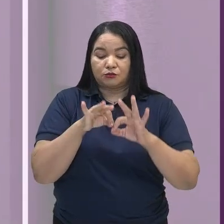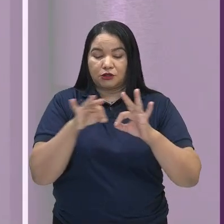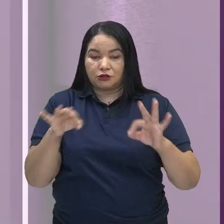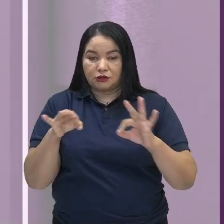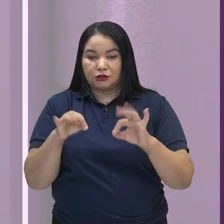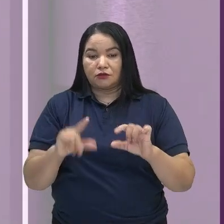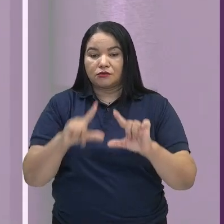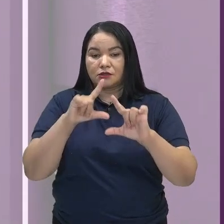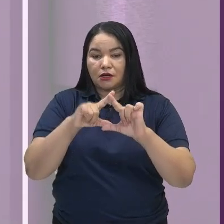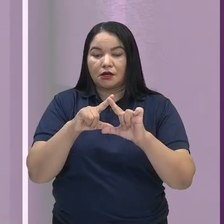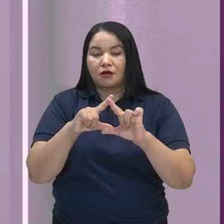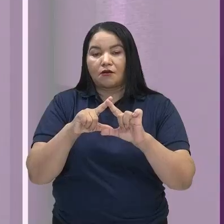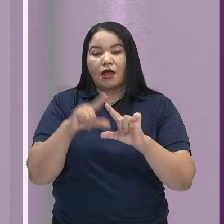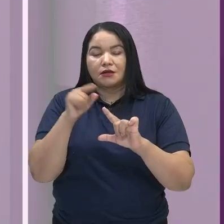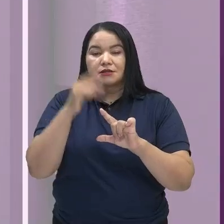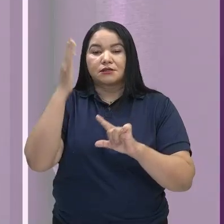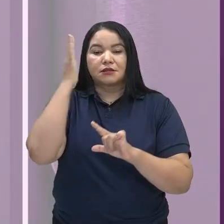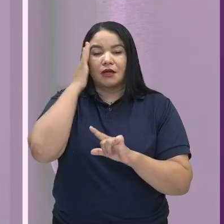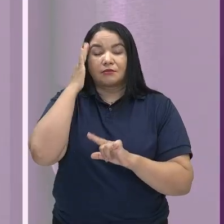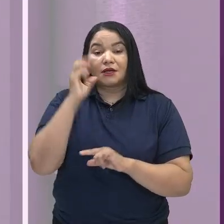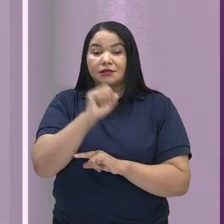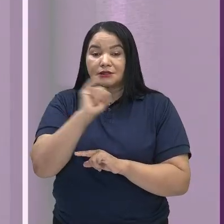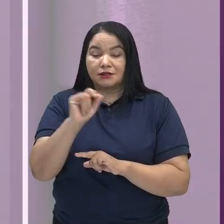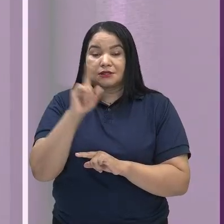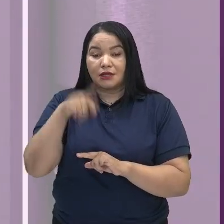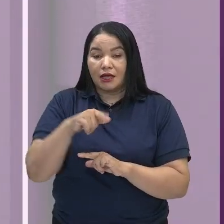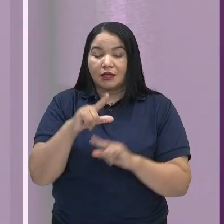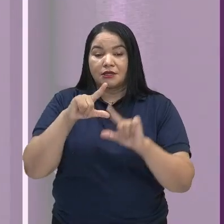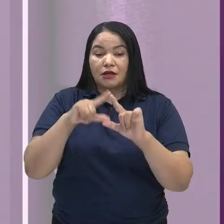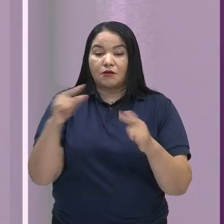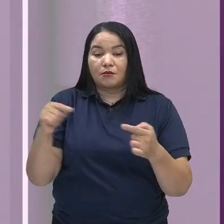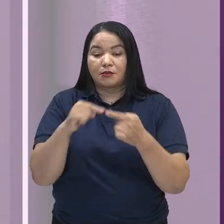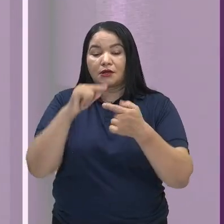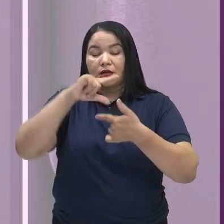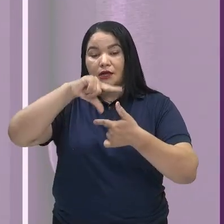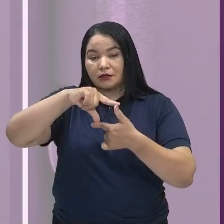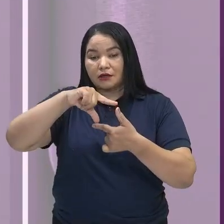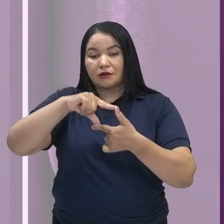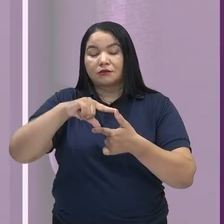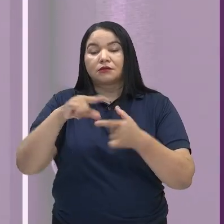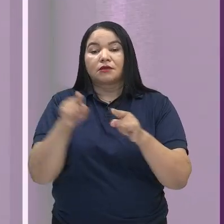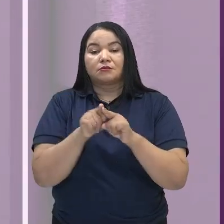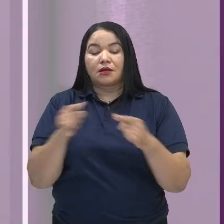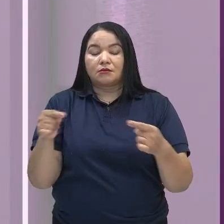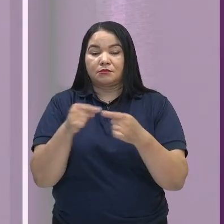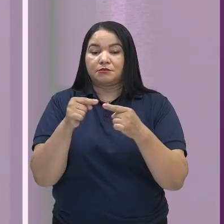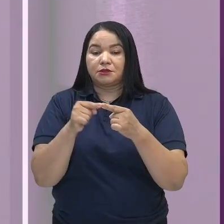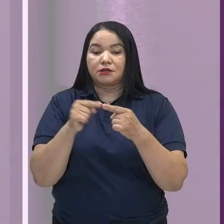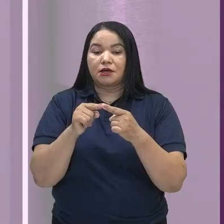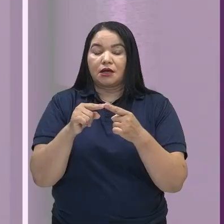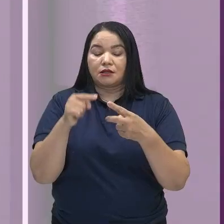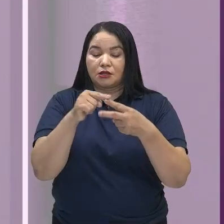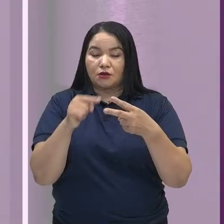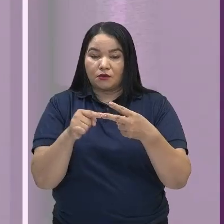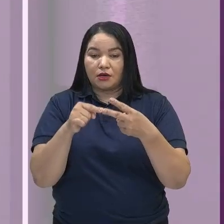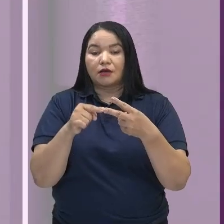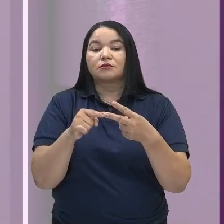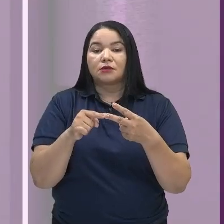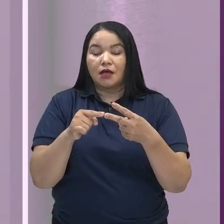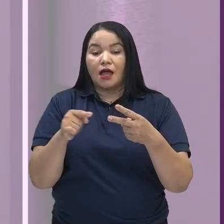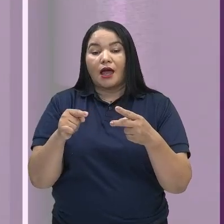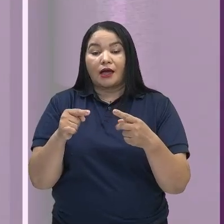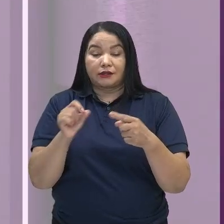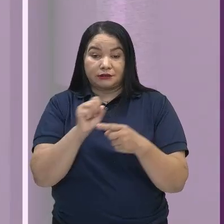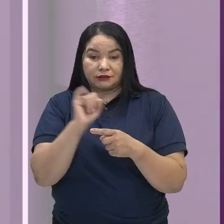se esse triângulo é um triângulo retângulo, aplica aí a definição, aplica o Teorema de Pitágoras para verificar, tá bom? Caso nós